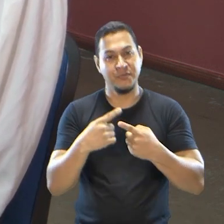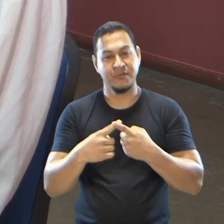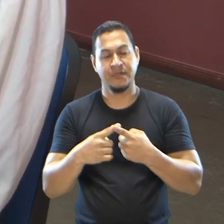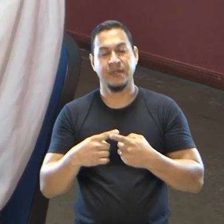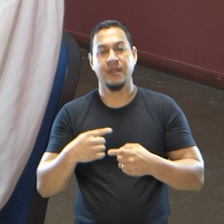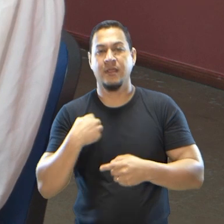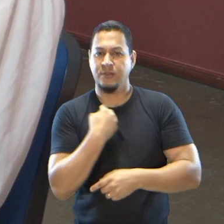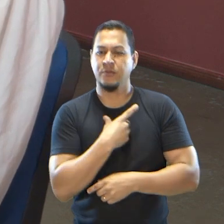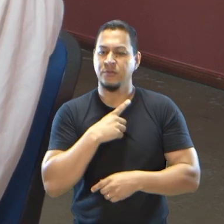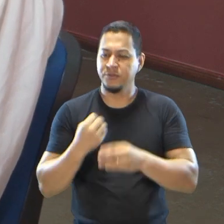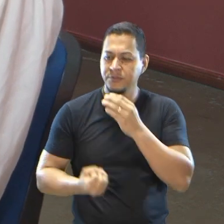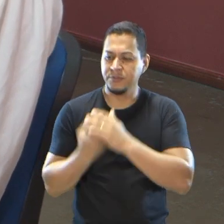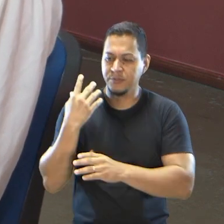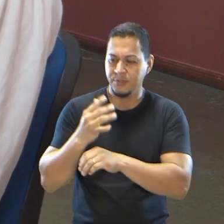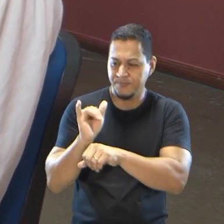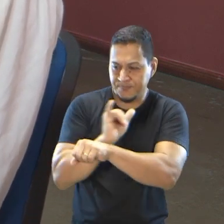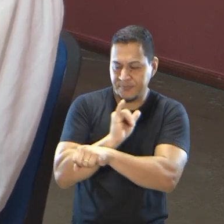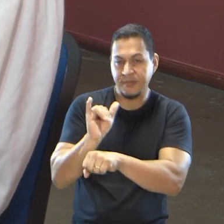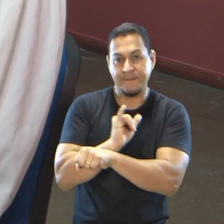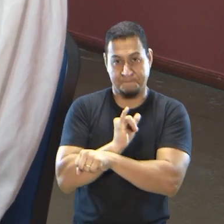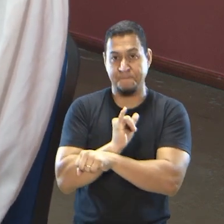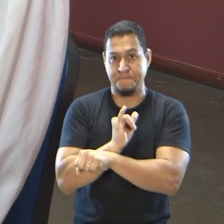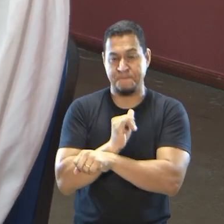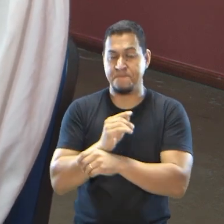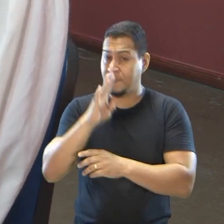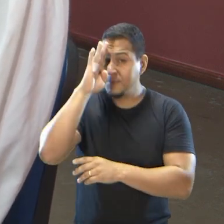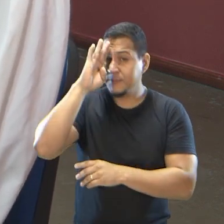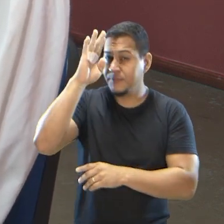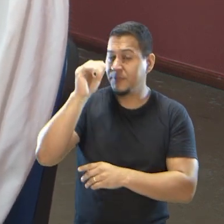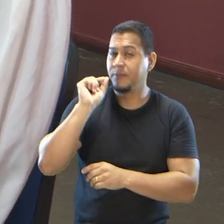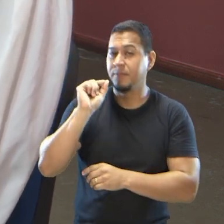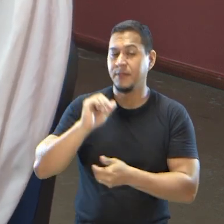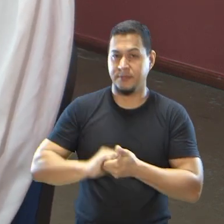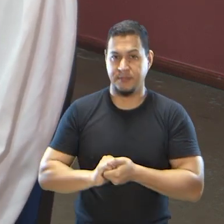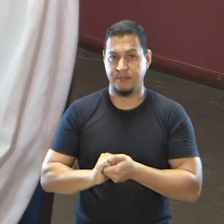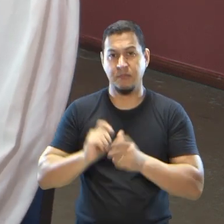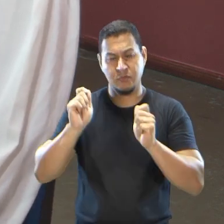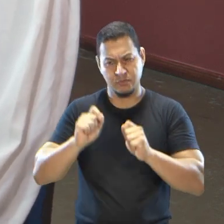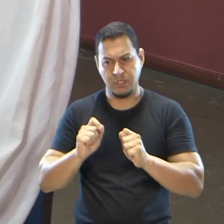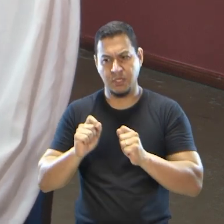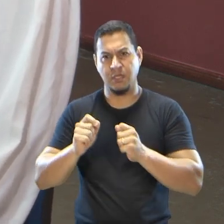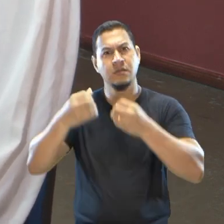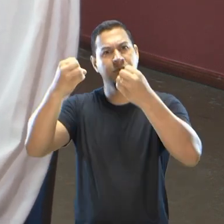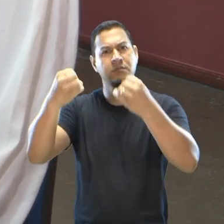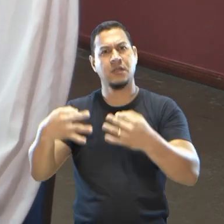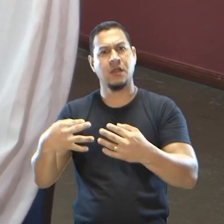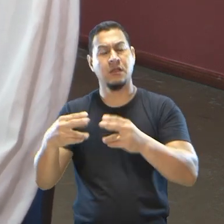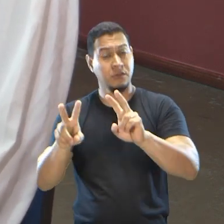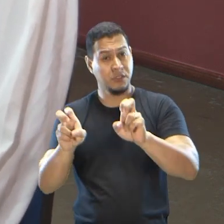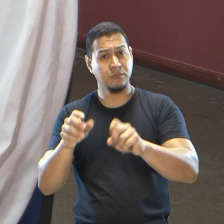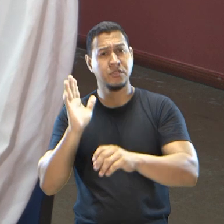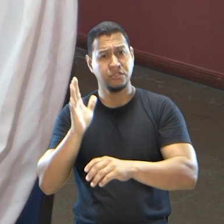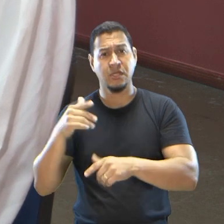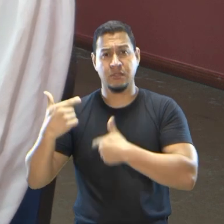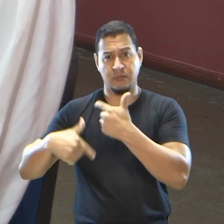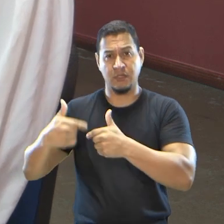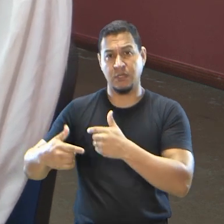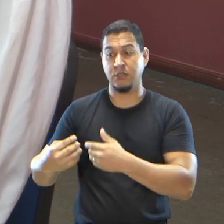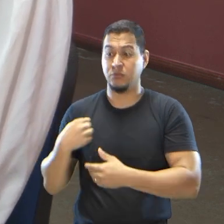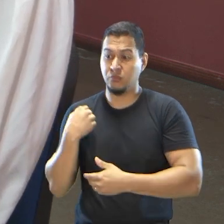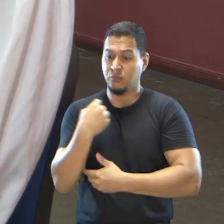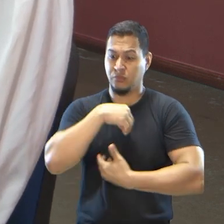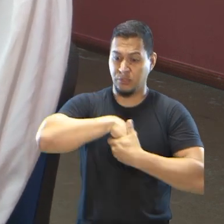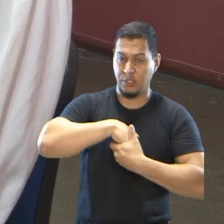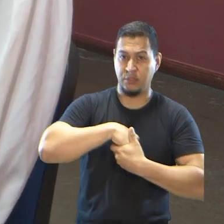gente cria estratégias para, principalmente para abordar assuntos que a gente vem trabalhando